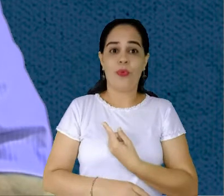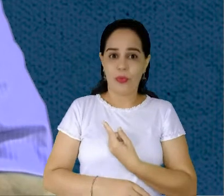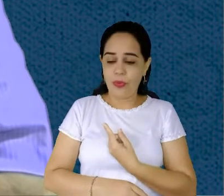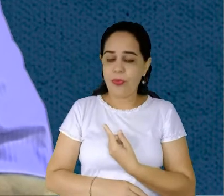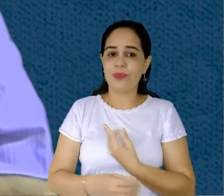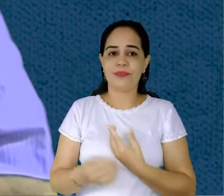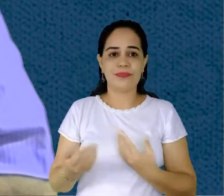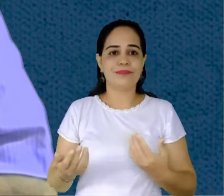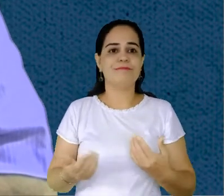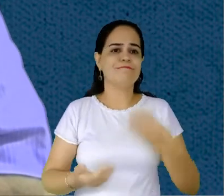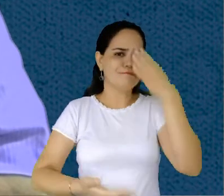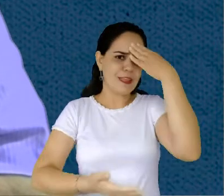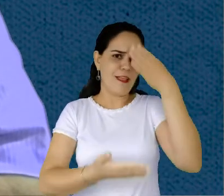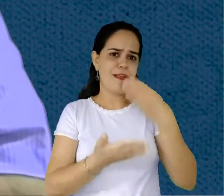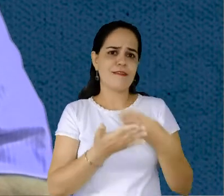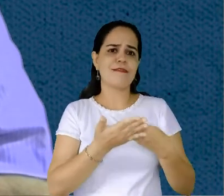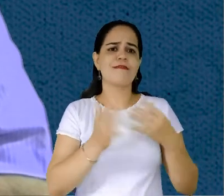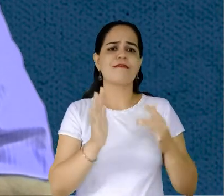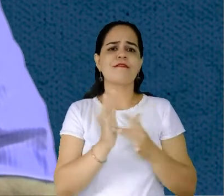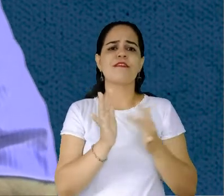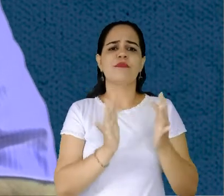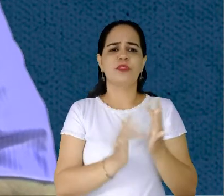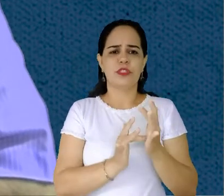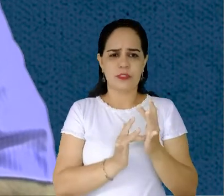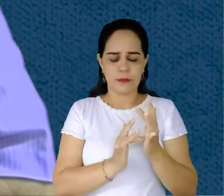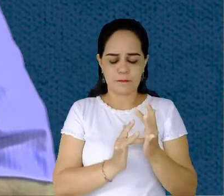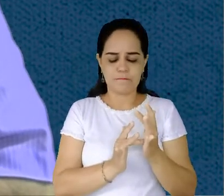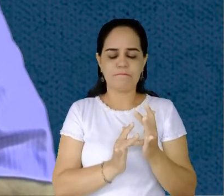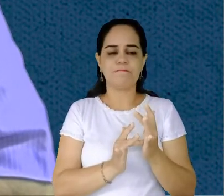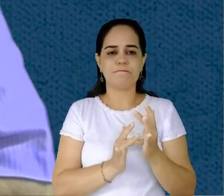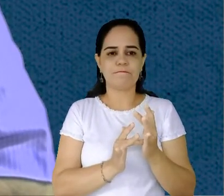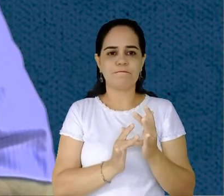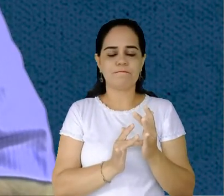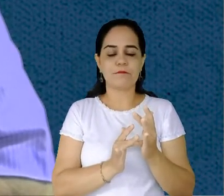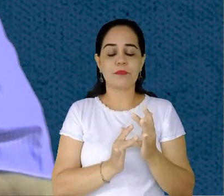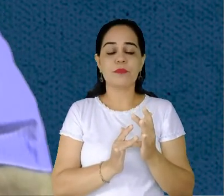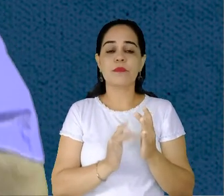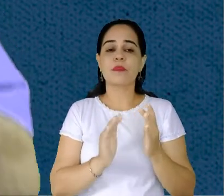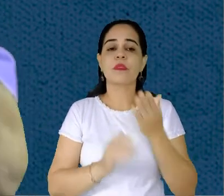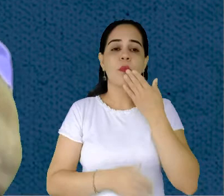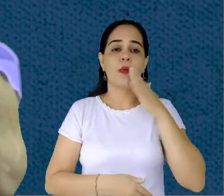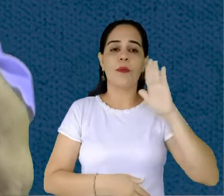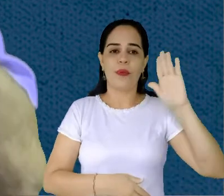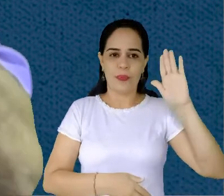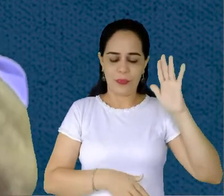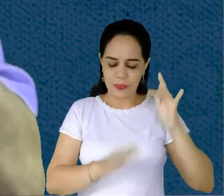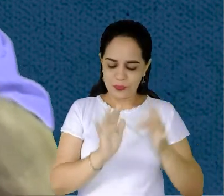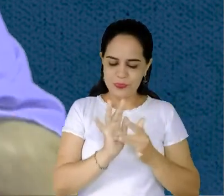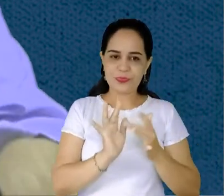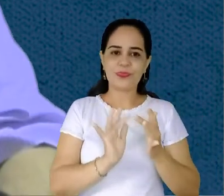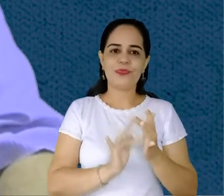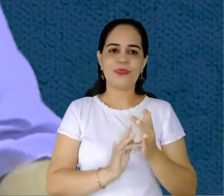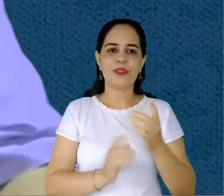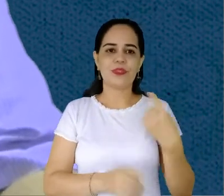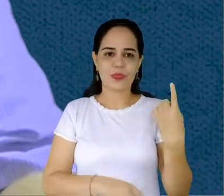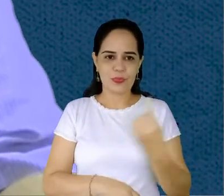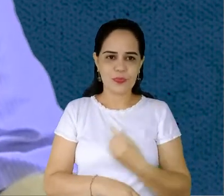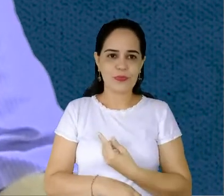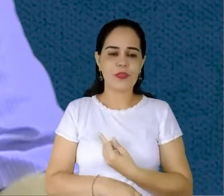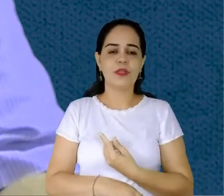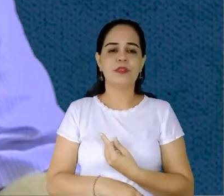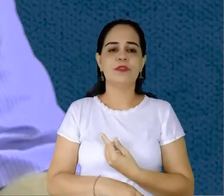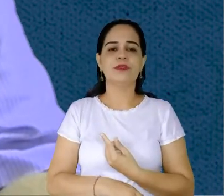Jesus. Para nós, que acreditamos em Cristo Jesus. Esta é a promessa de